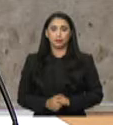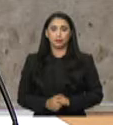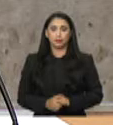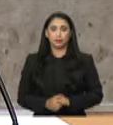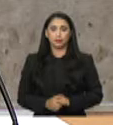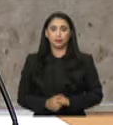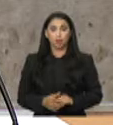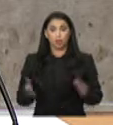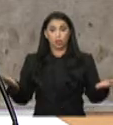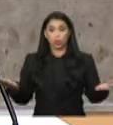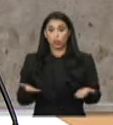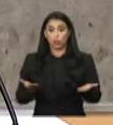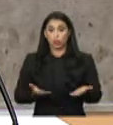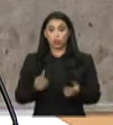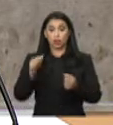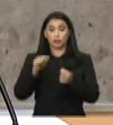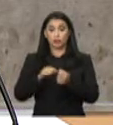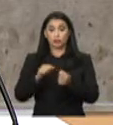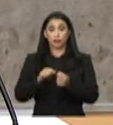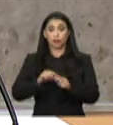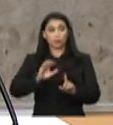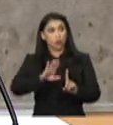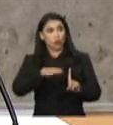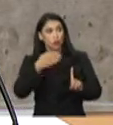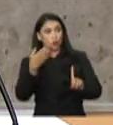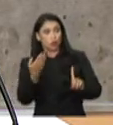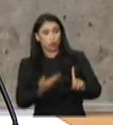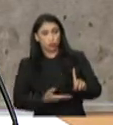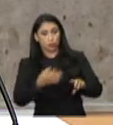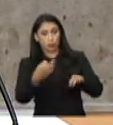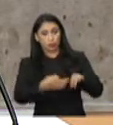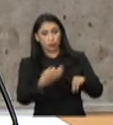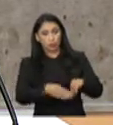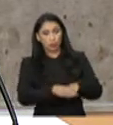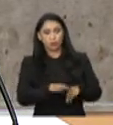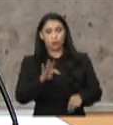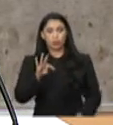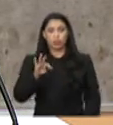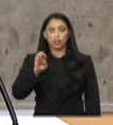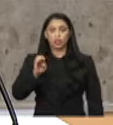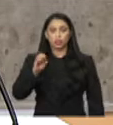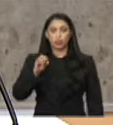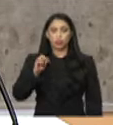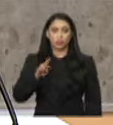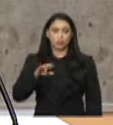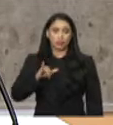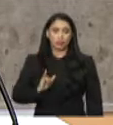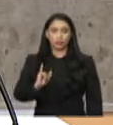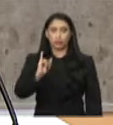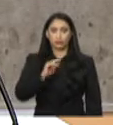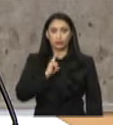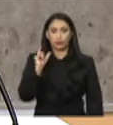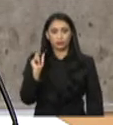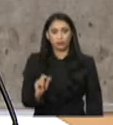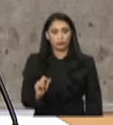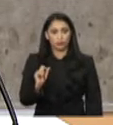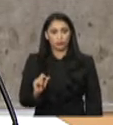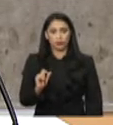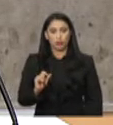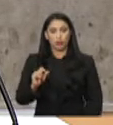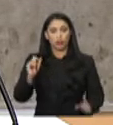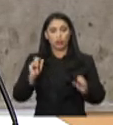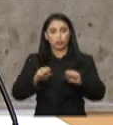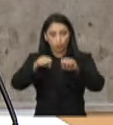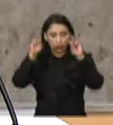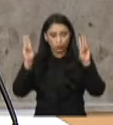nós vamos fazer hoje ao Ministro de hoje de sempre teori zavascki que será realizada no museu